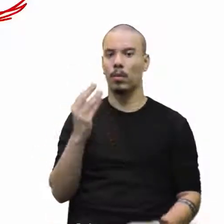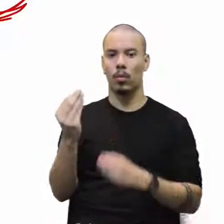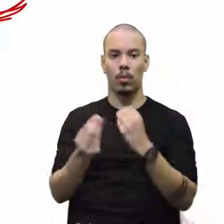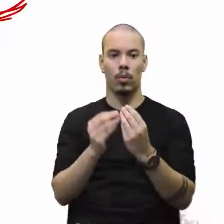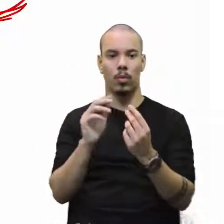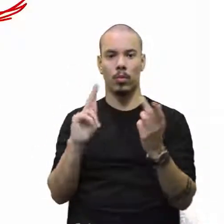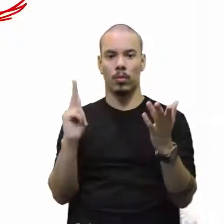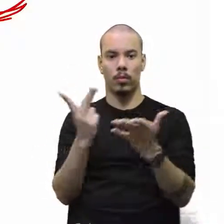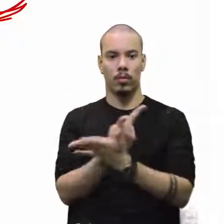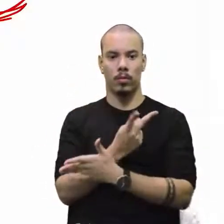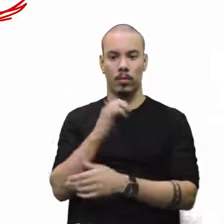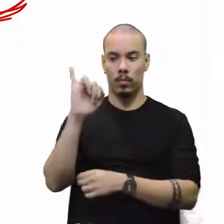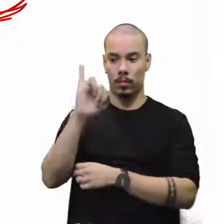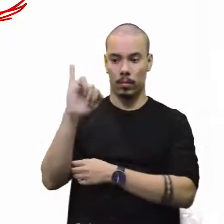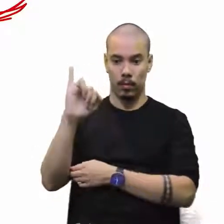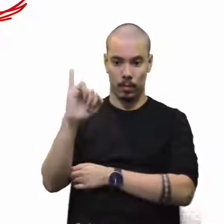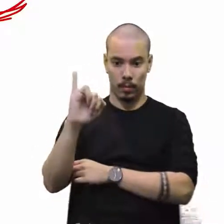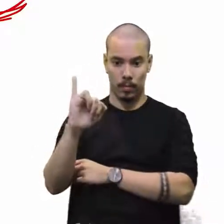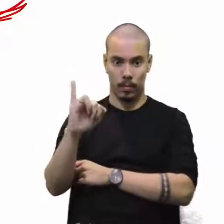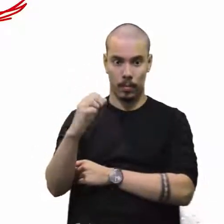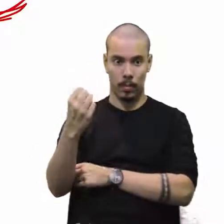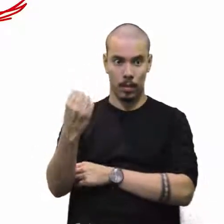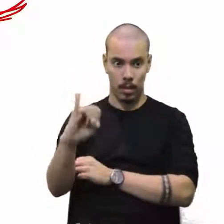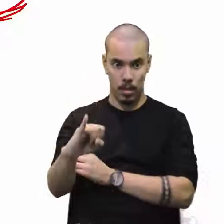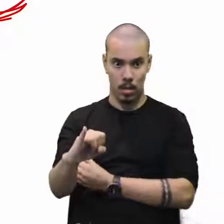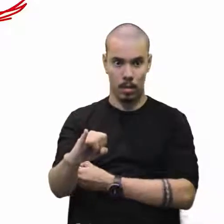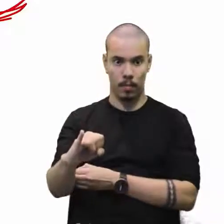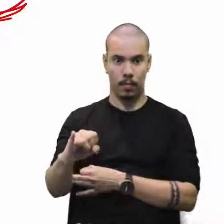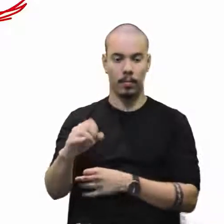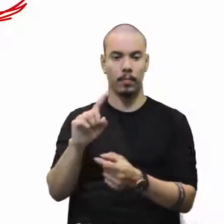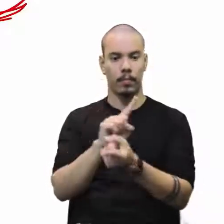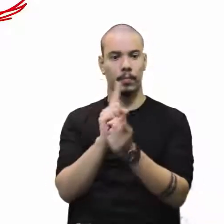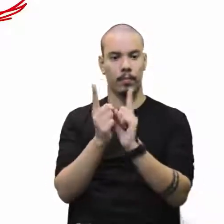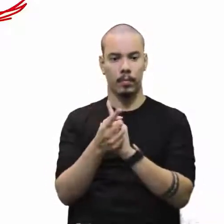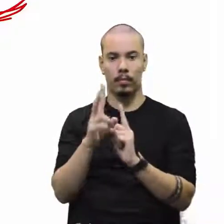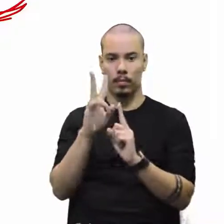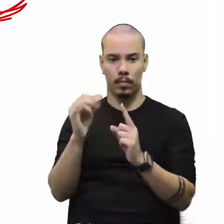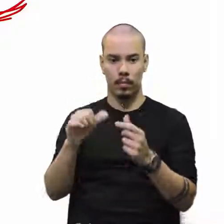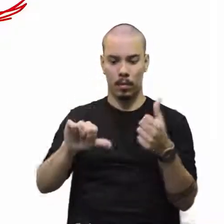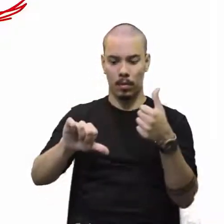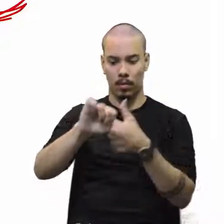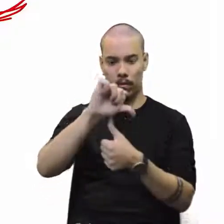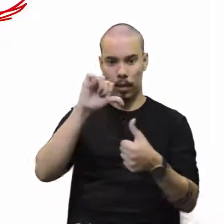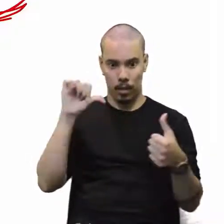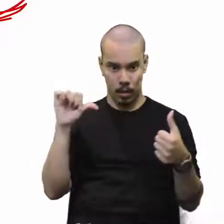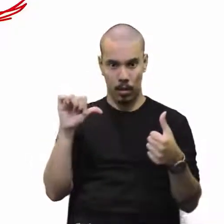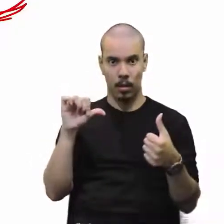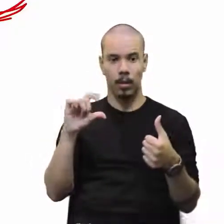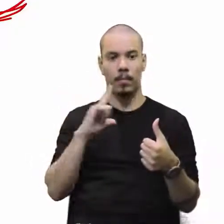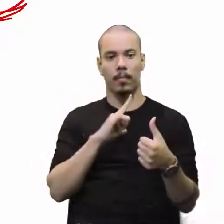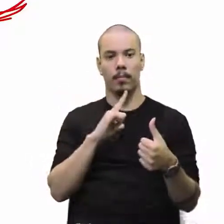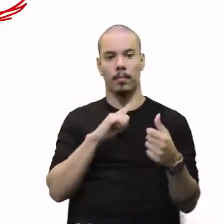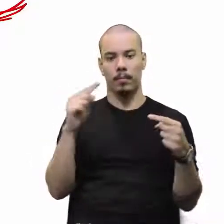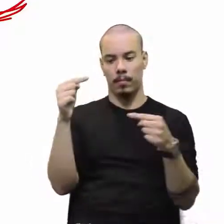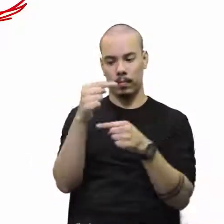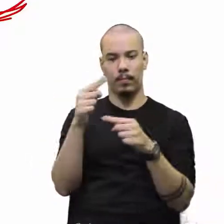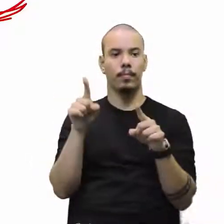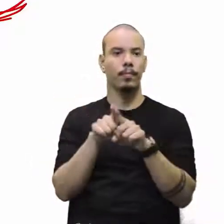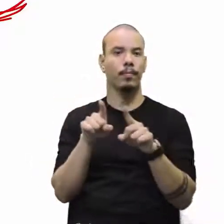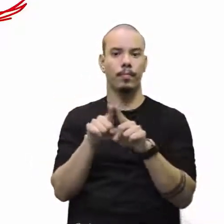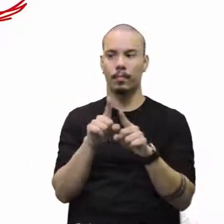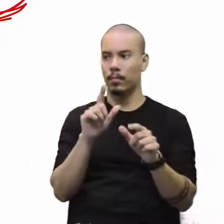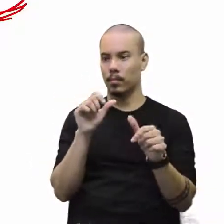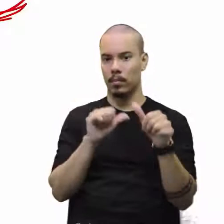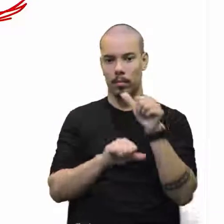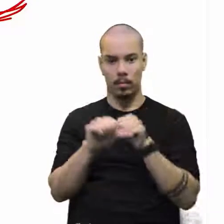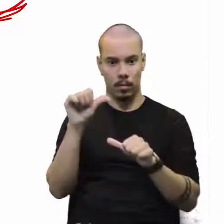A para B, está aqui. Isso. Se for de B para A, sairia... Vai inverter o sentido, vai inverter o polo, né? Isso.